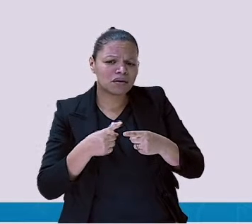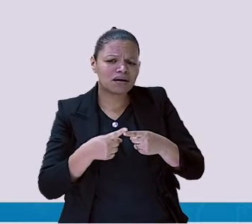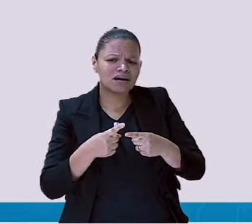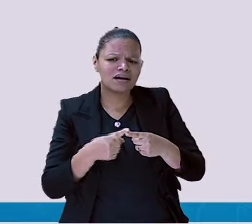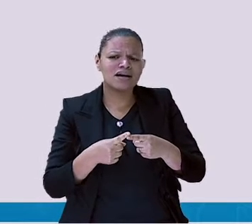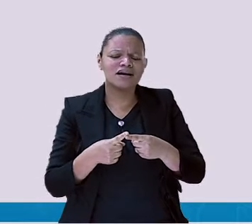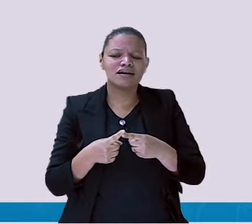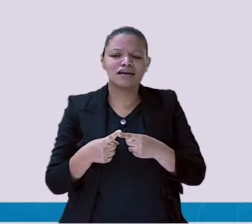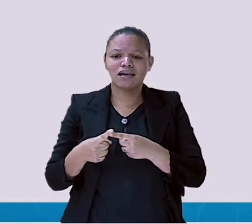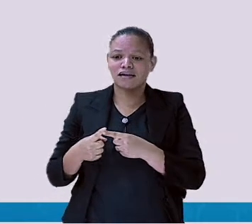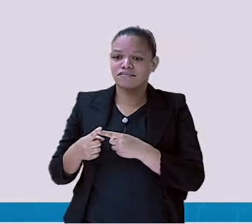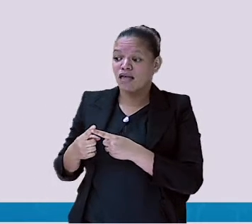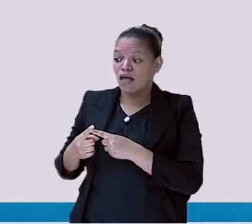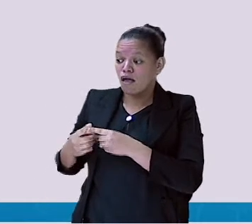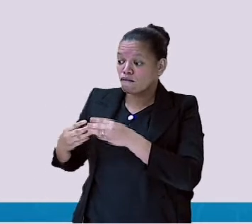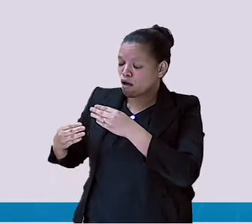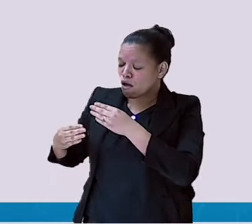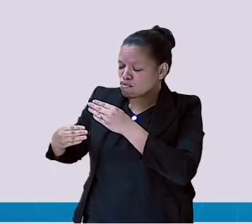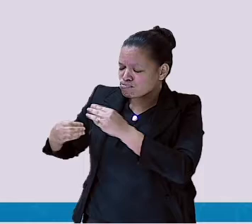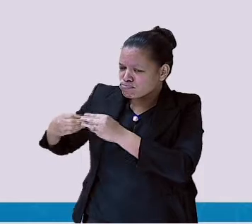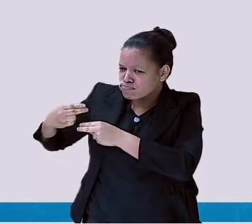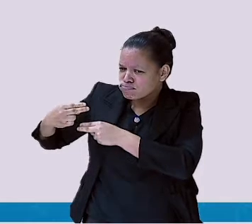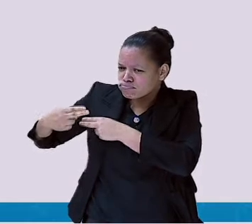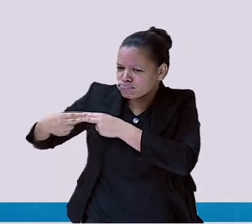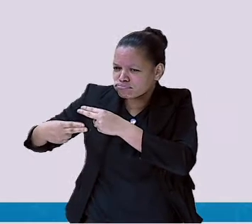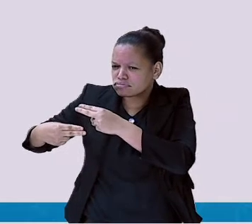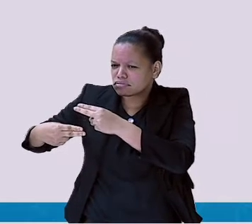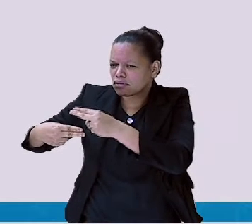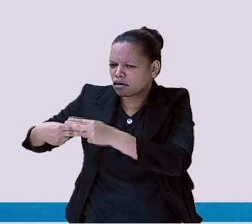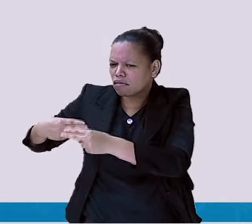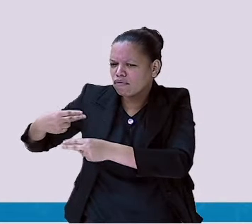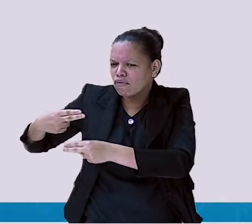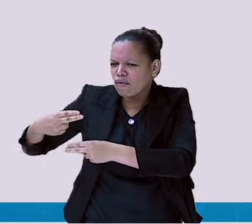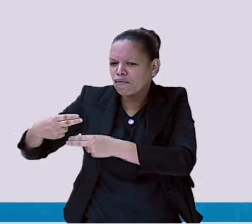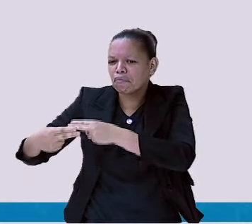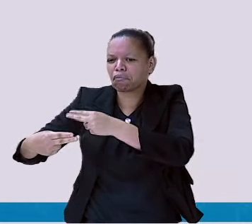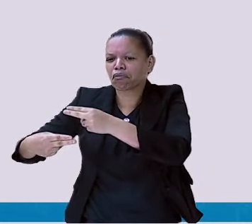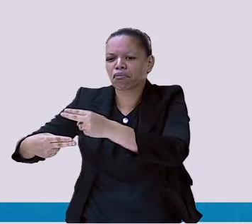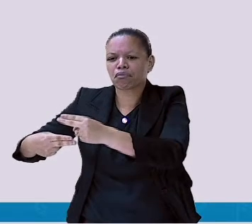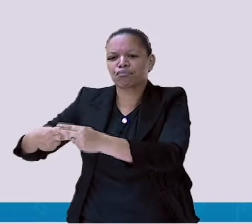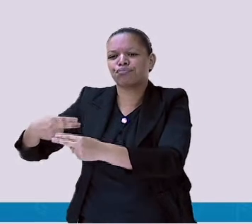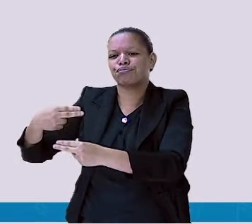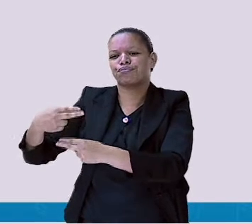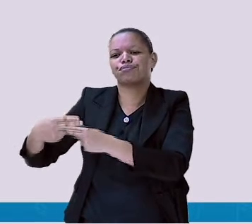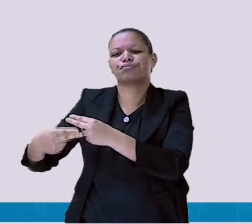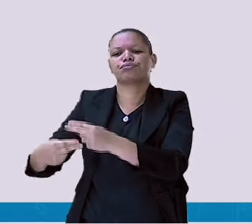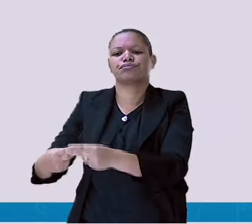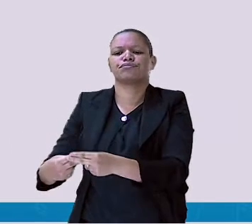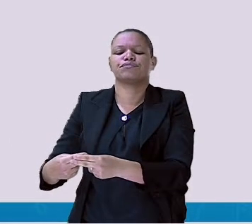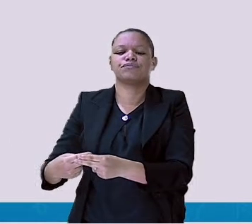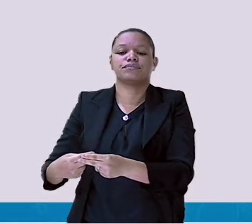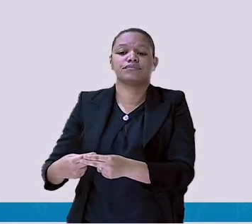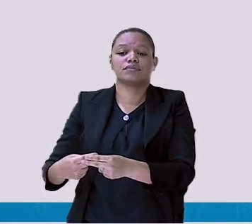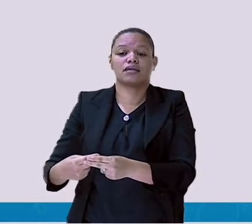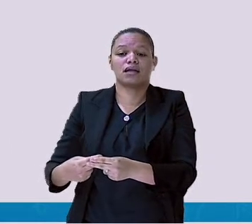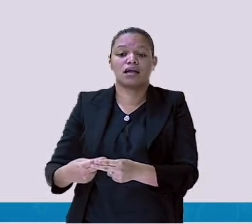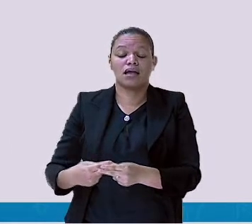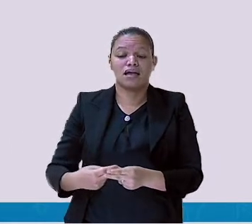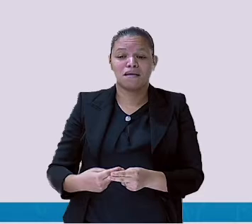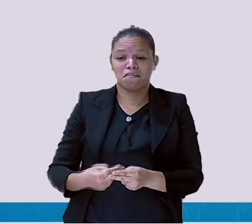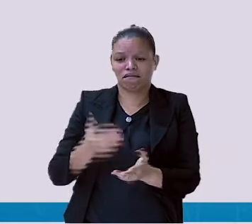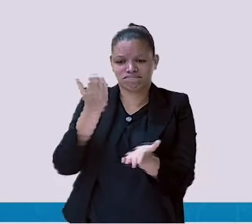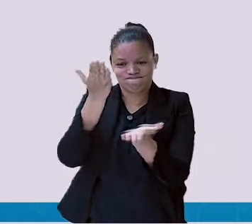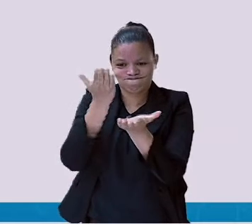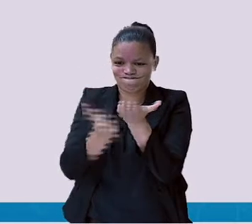dia obeso. É com o tempo que você vai ganhando quilos, quilos e mais quilos. Então, para perda, né,